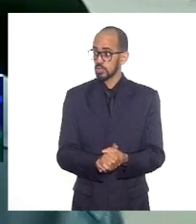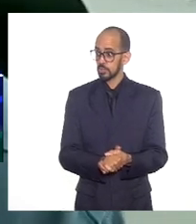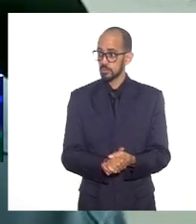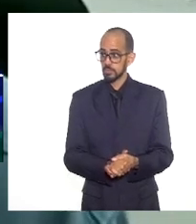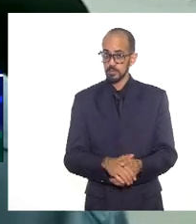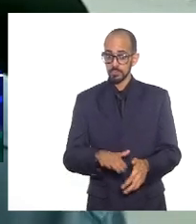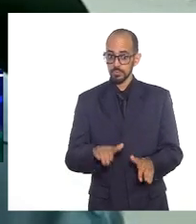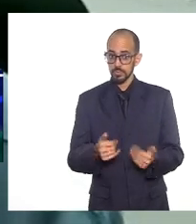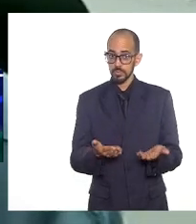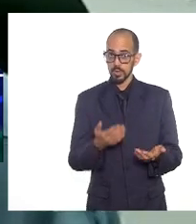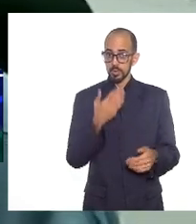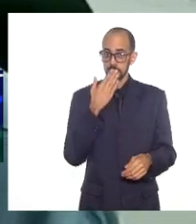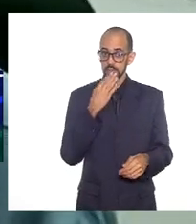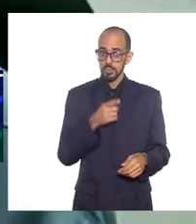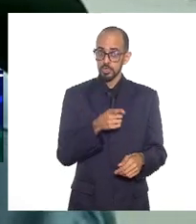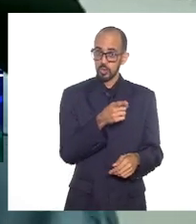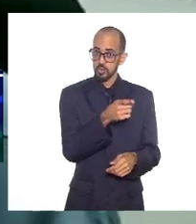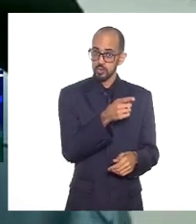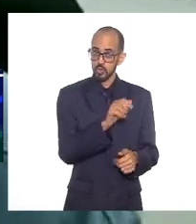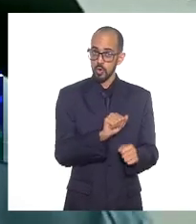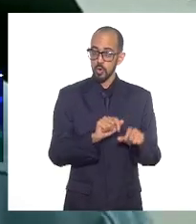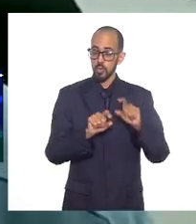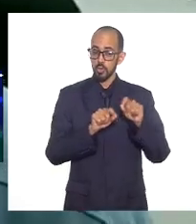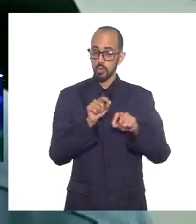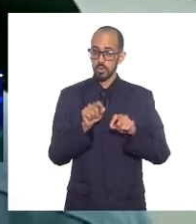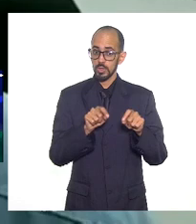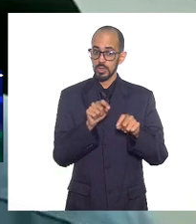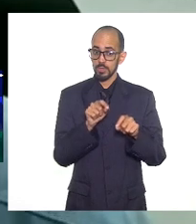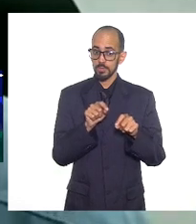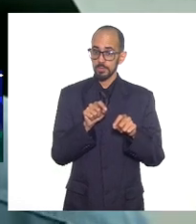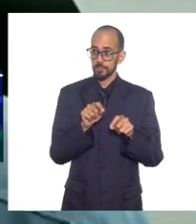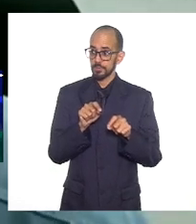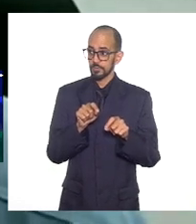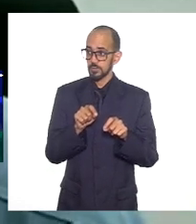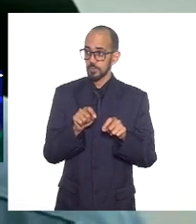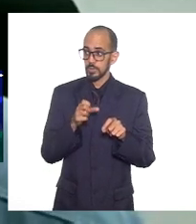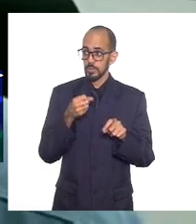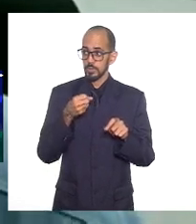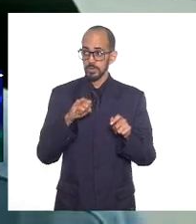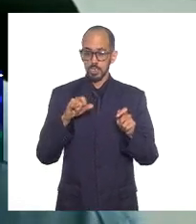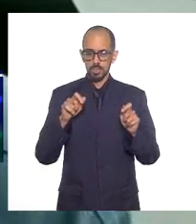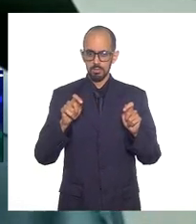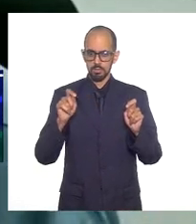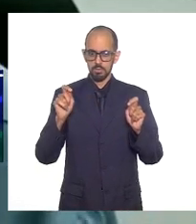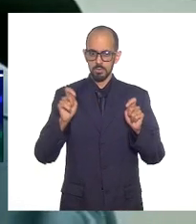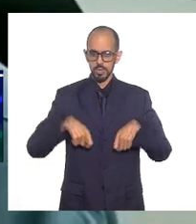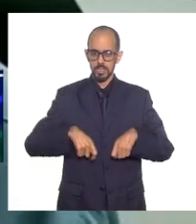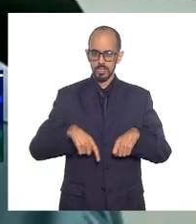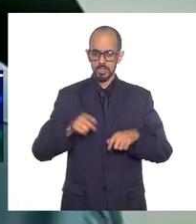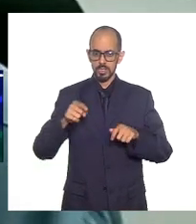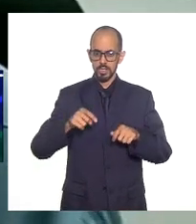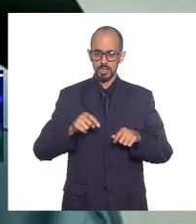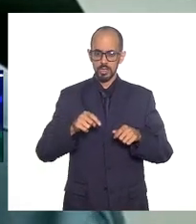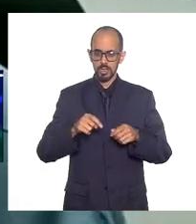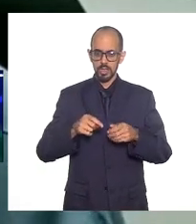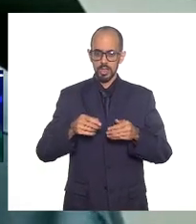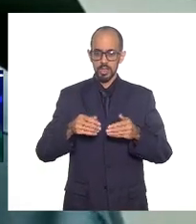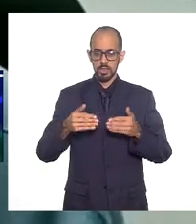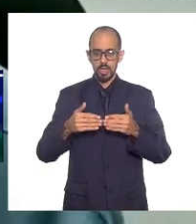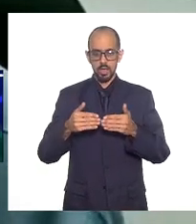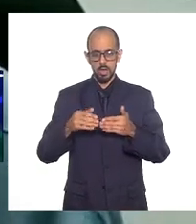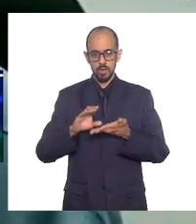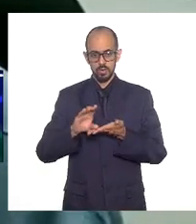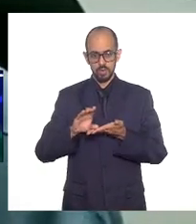antes de proferir meu voto, se poderia dar o parecer pela constitucionalidade e, em plenário, a